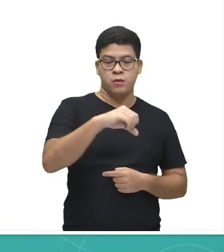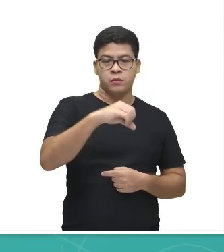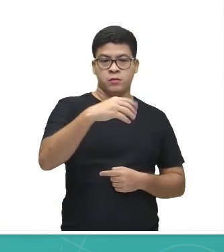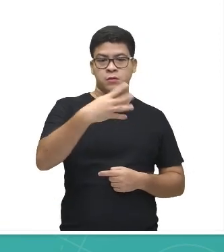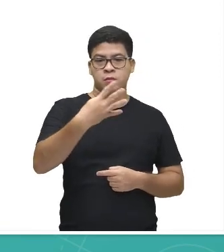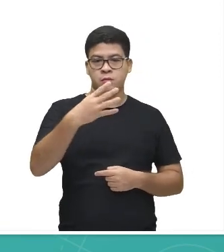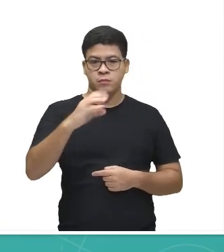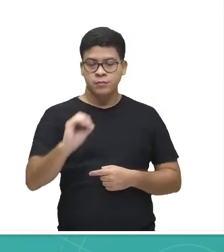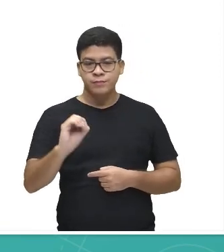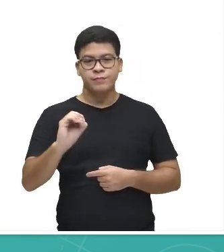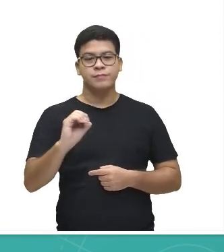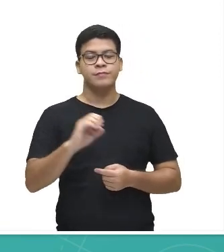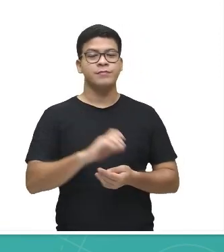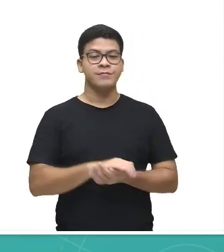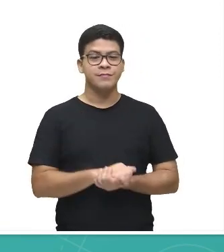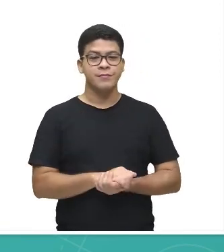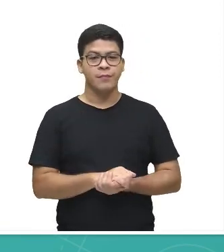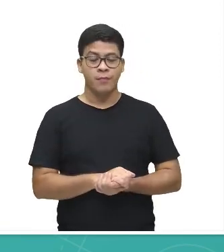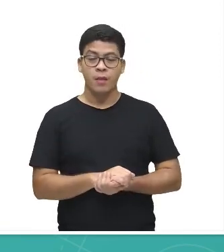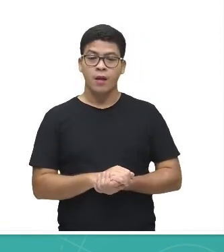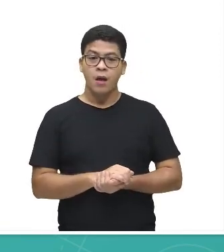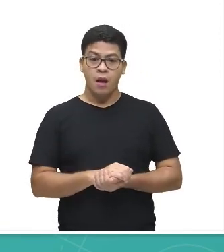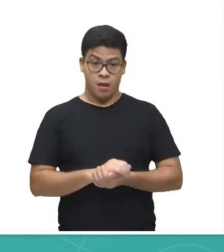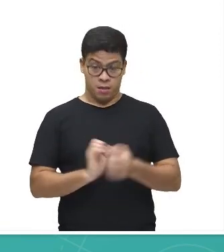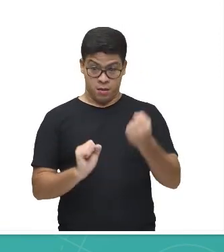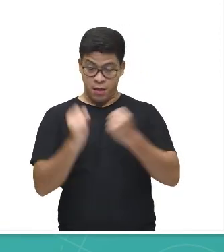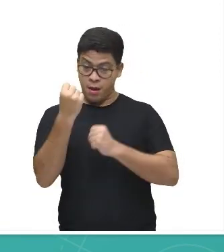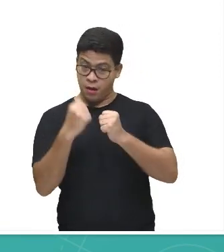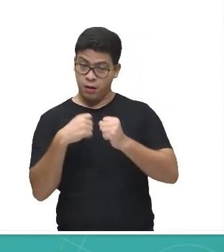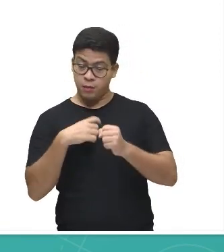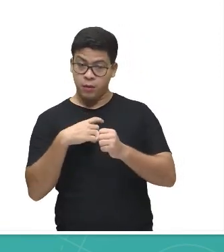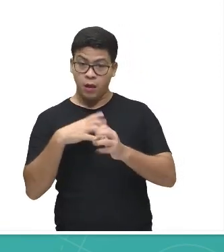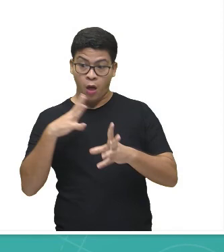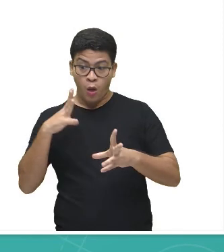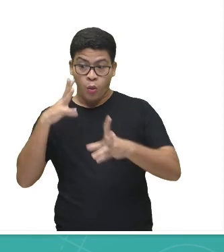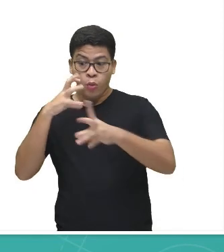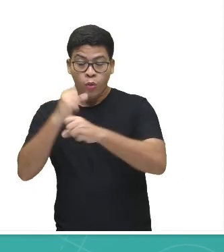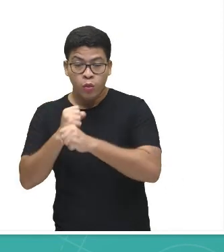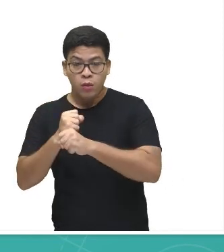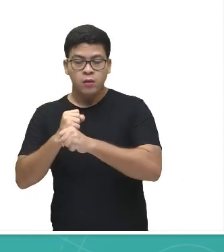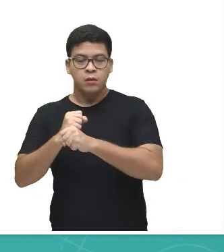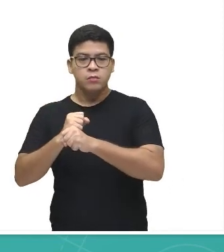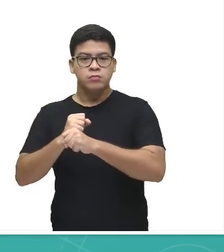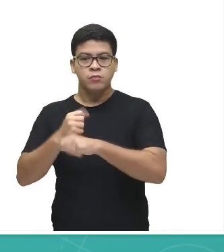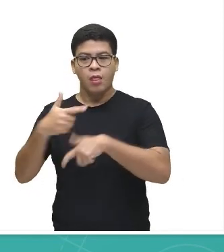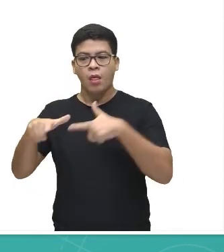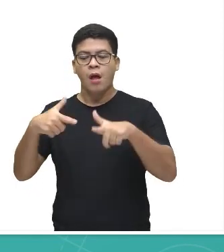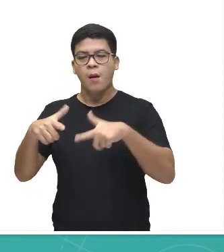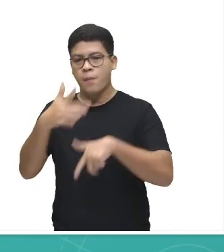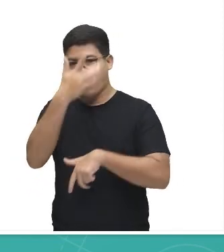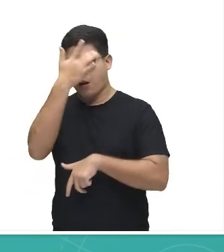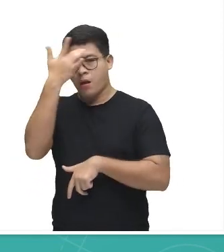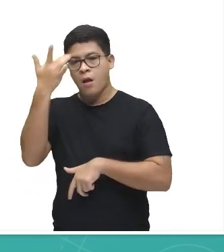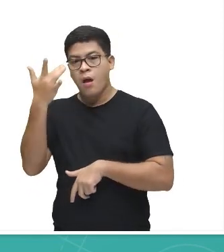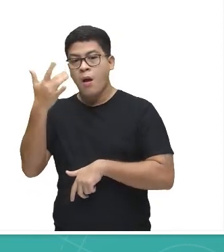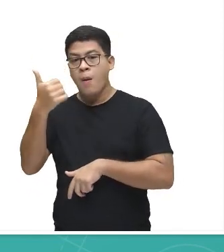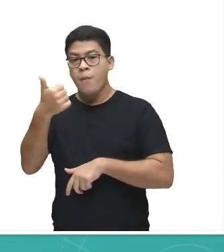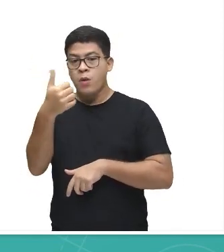1940. Okay? Então, nessa empresa trabalham 1940, tá? Pessoas.